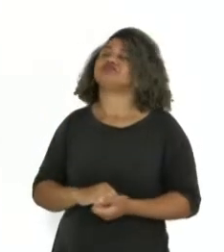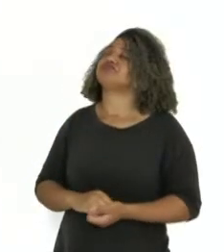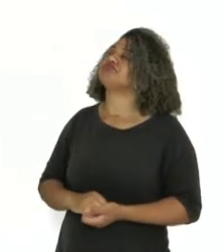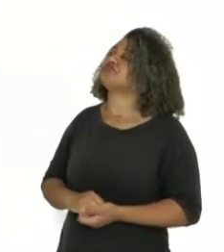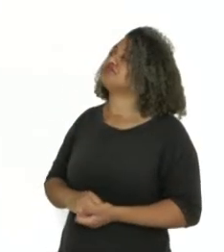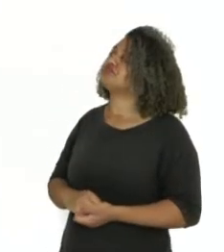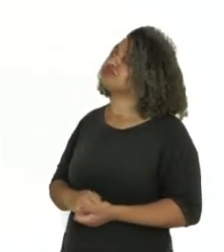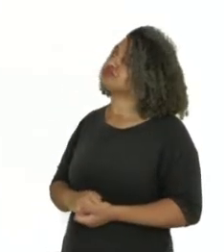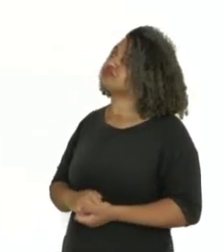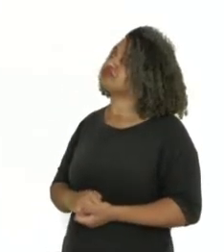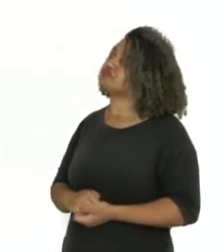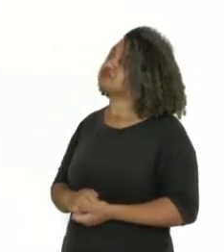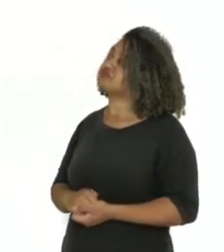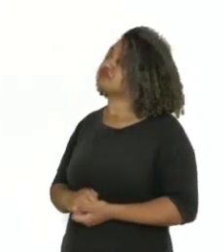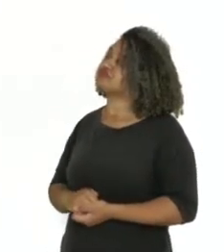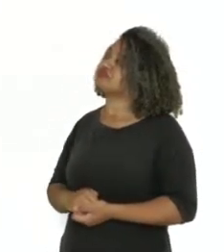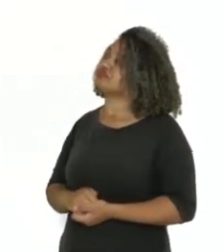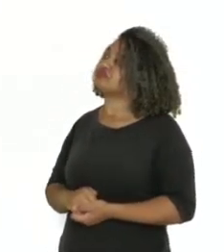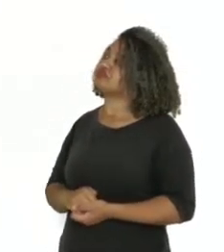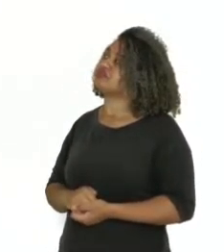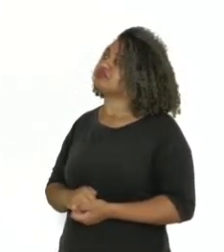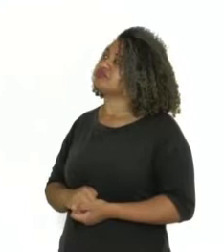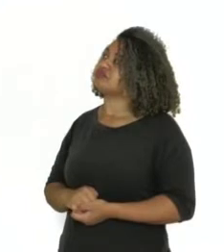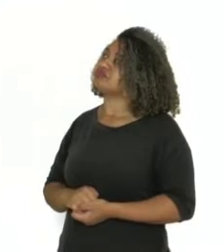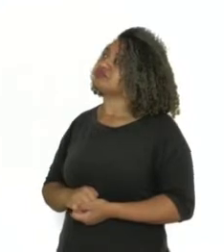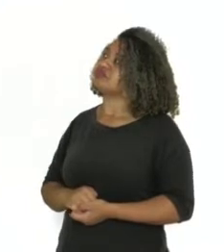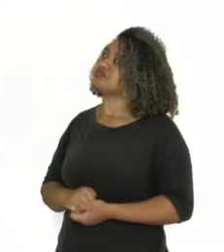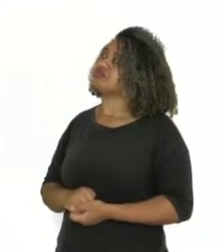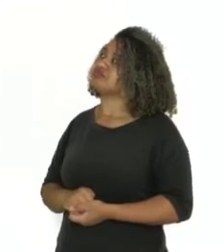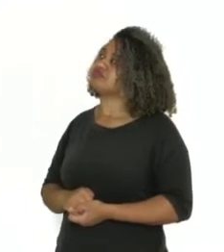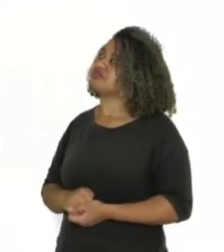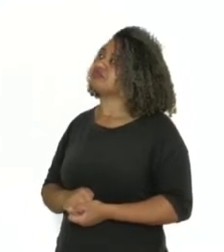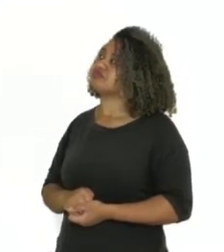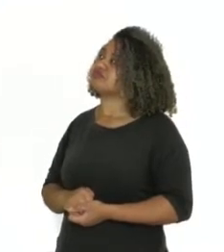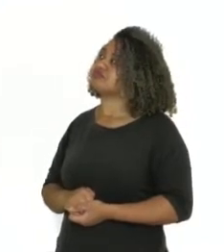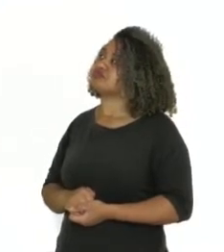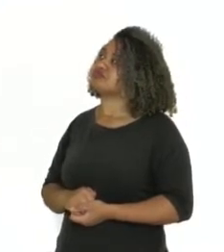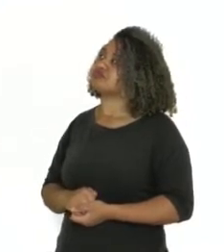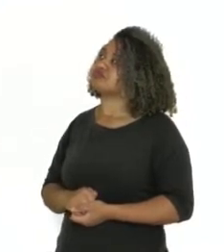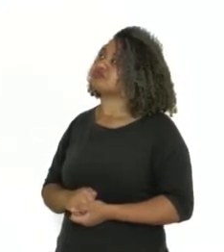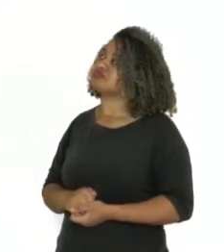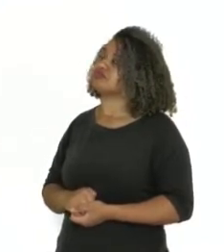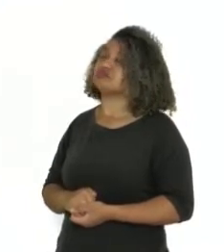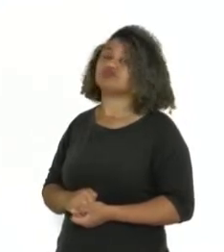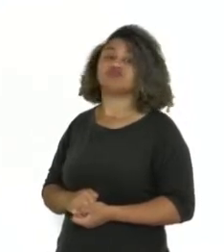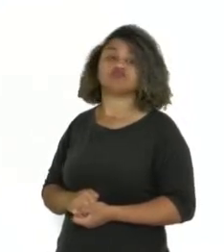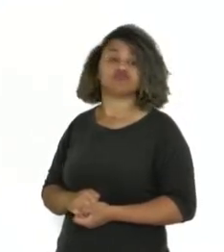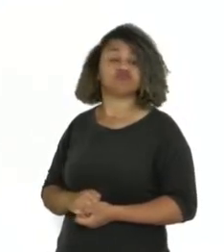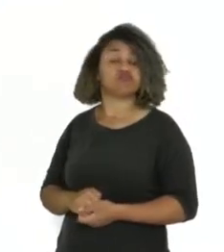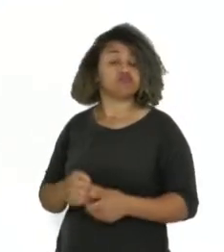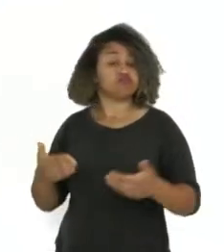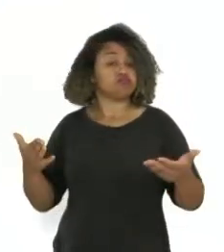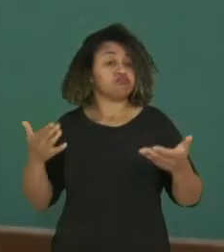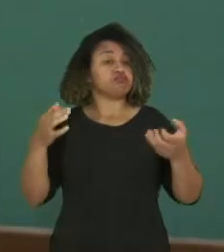platillo bandeira da cocina peruana está hecho em base a, então aqui alguns ingredientes, né, que